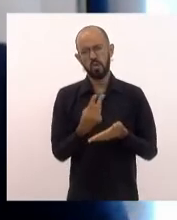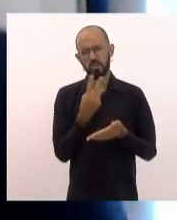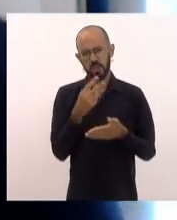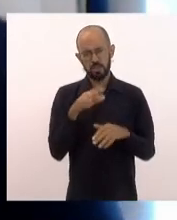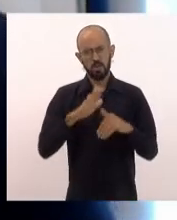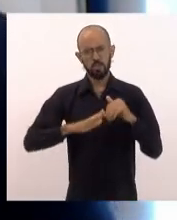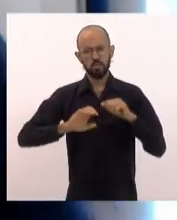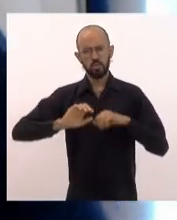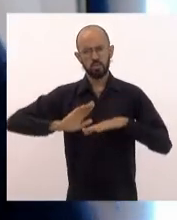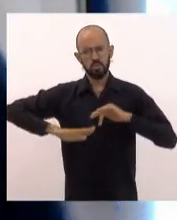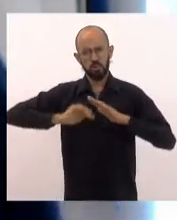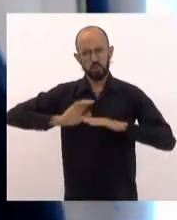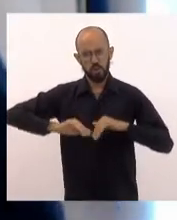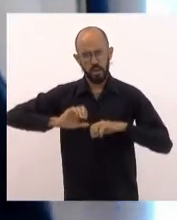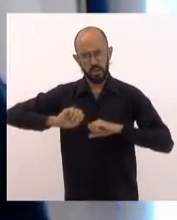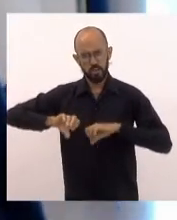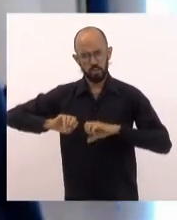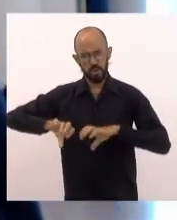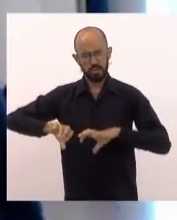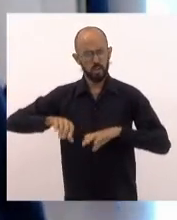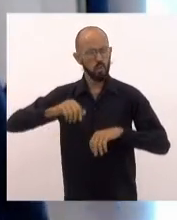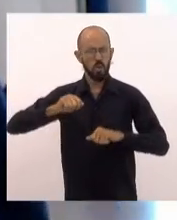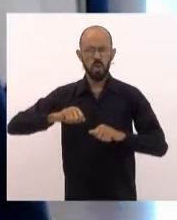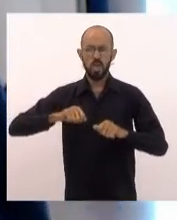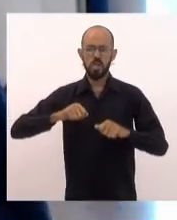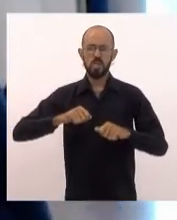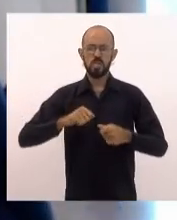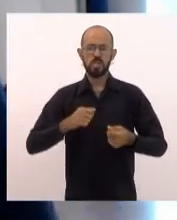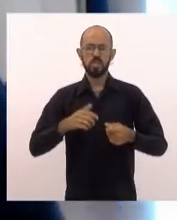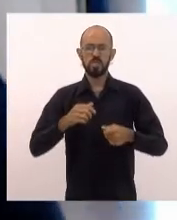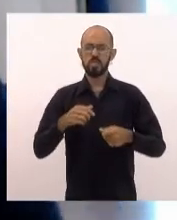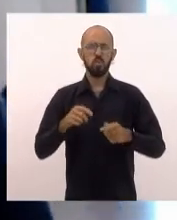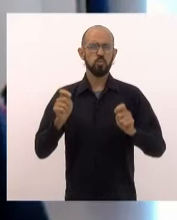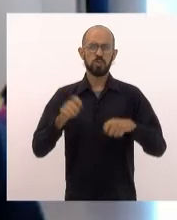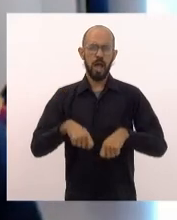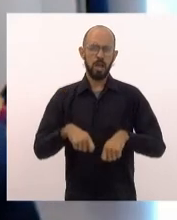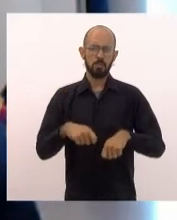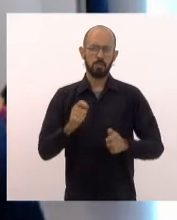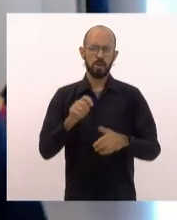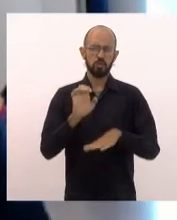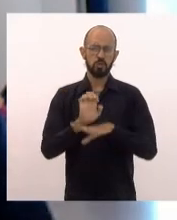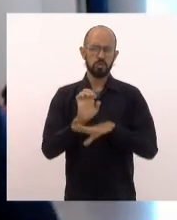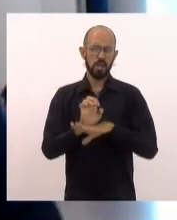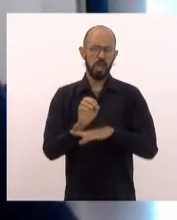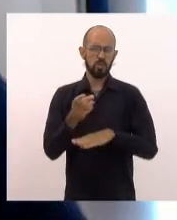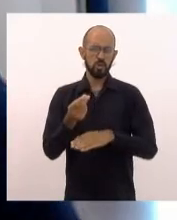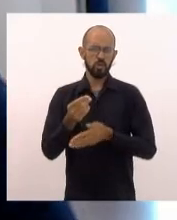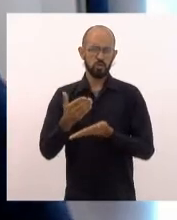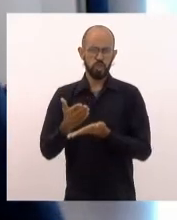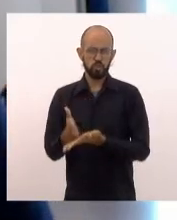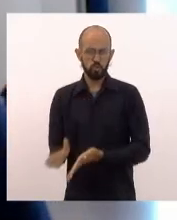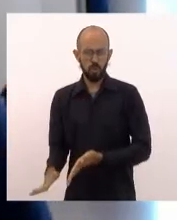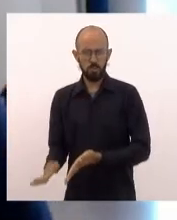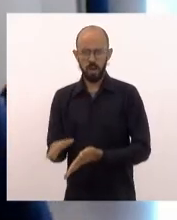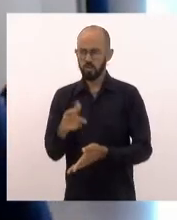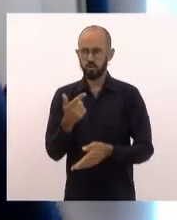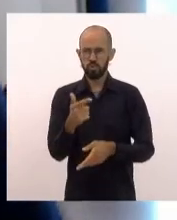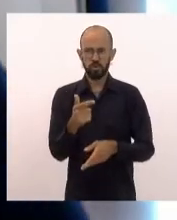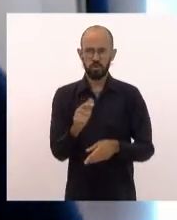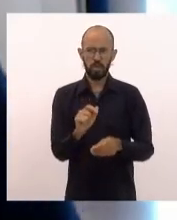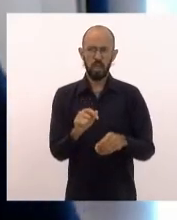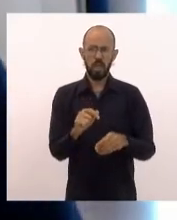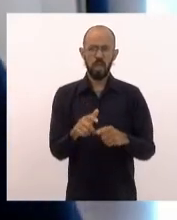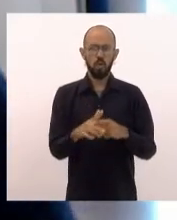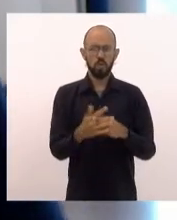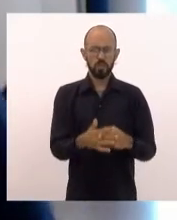educação. Não tem nenhum sentido o Estado do Rio de Janeiro estar com recurso sobrando e não está colocando as progressões em dia, e não